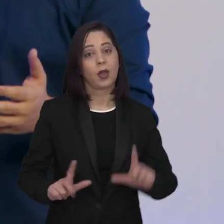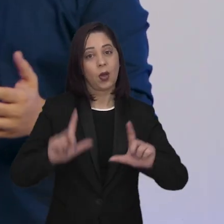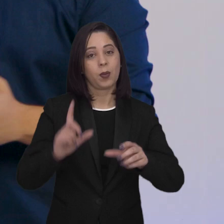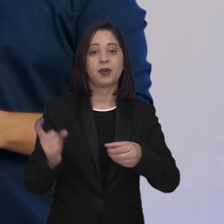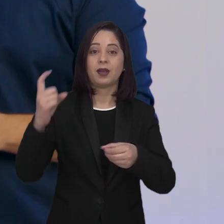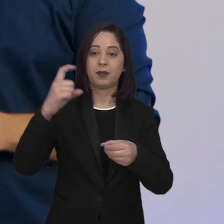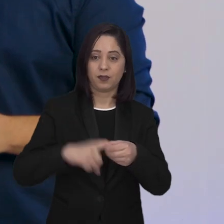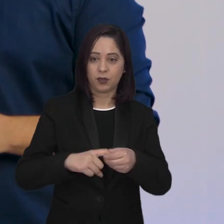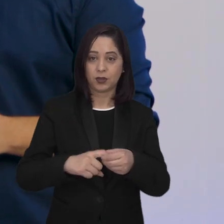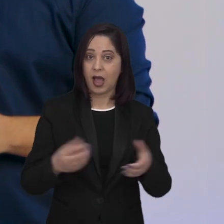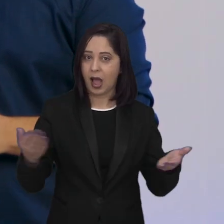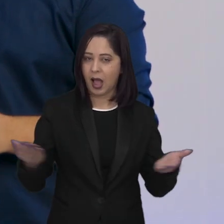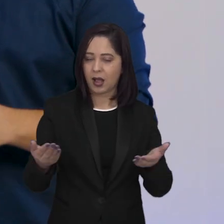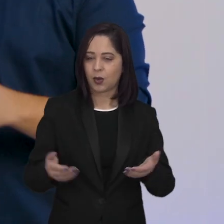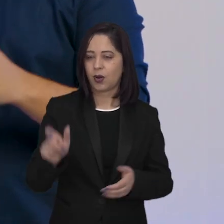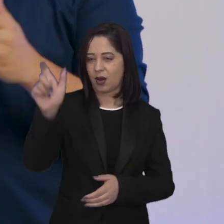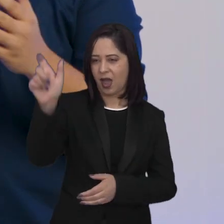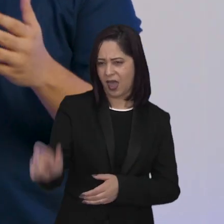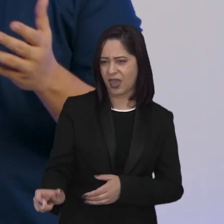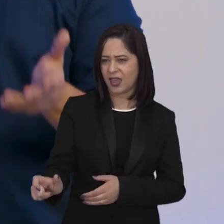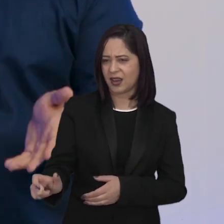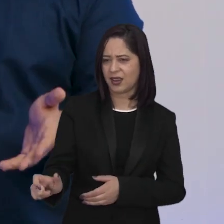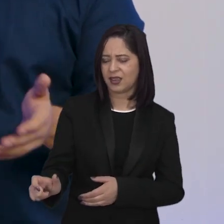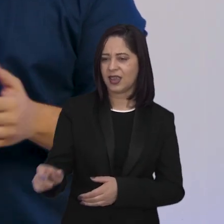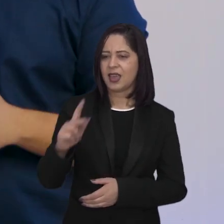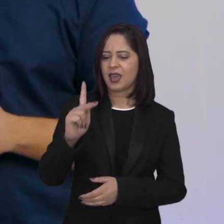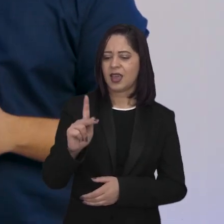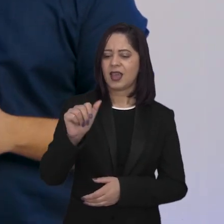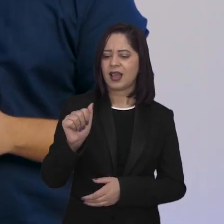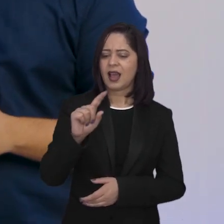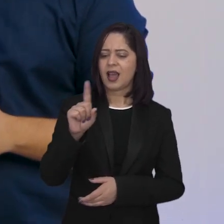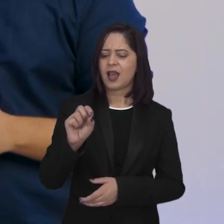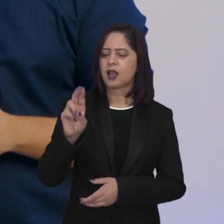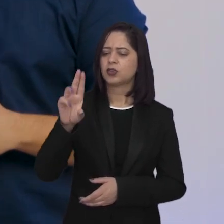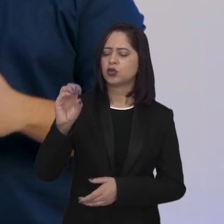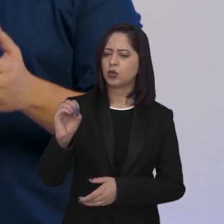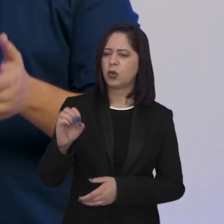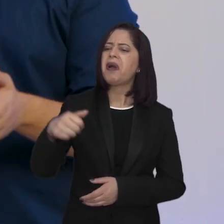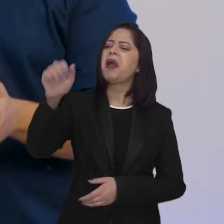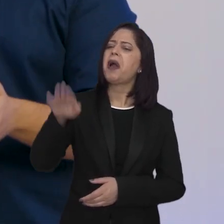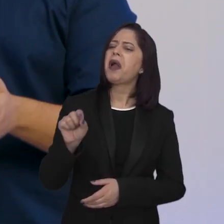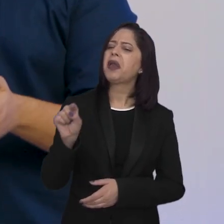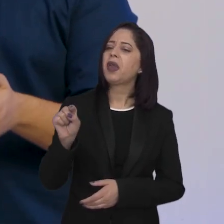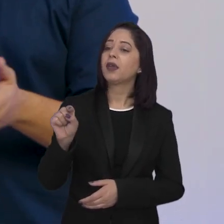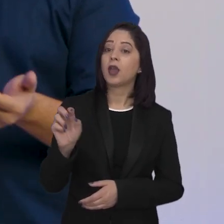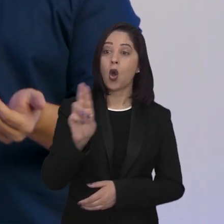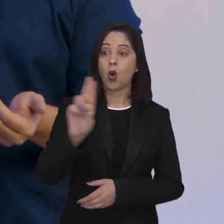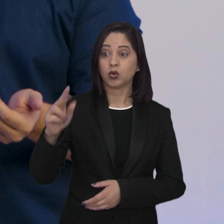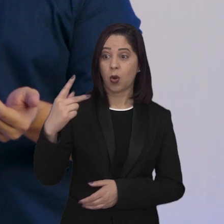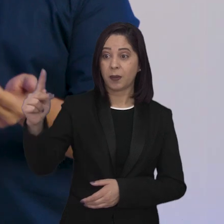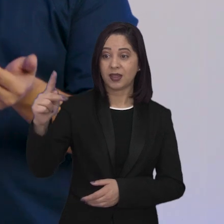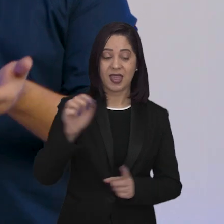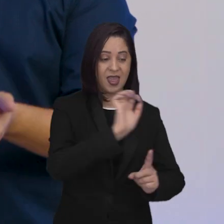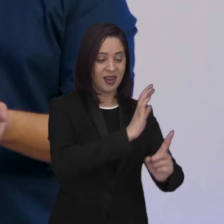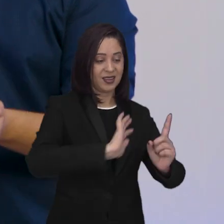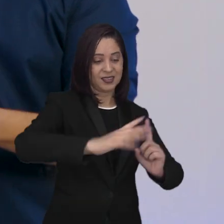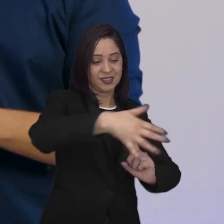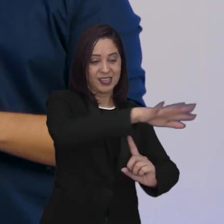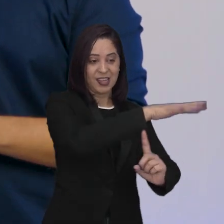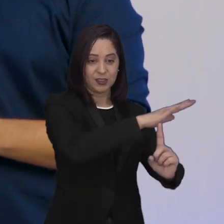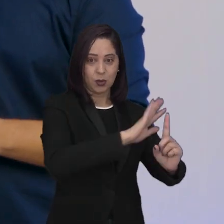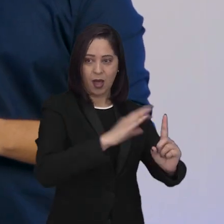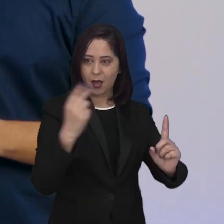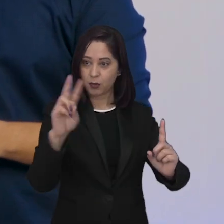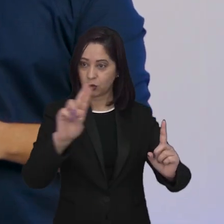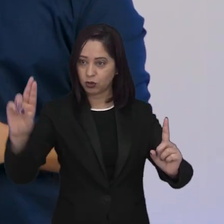De volta com Cidadania em Pauta e agora vamos saber quem foi Kazuo Takanashi. Desde 2019, o nome dele está em um parque no